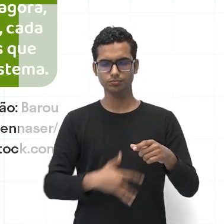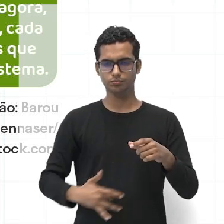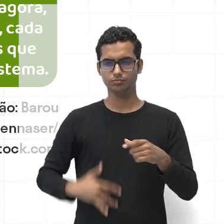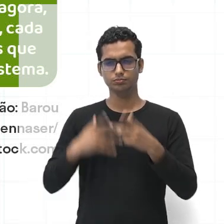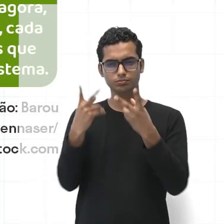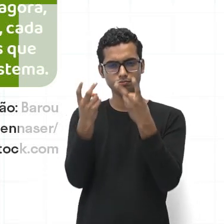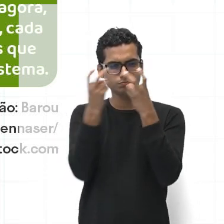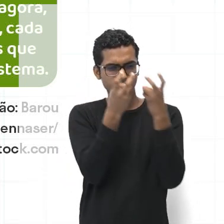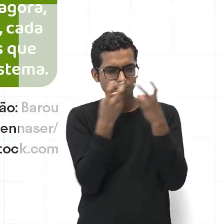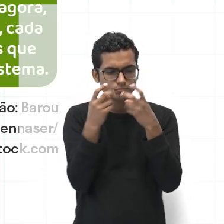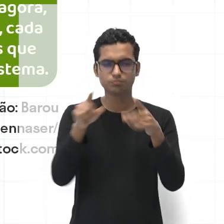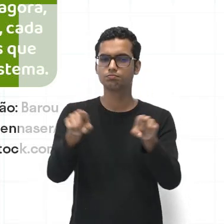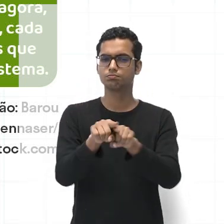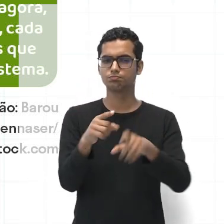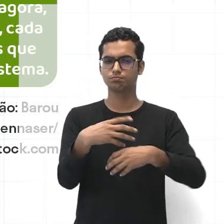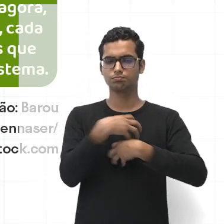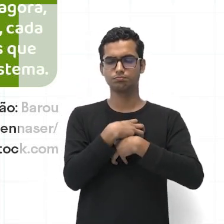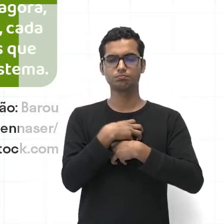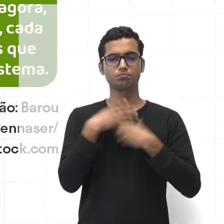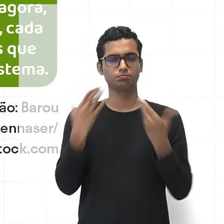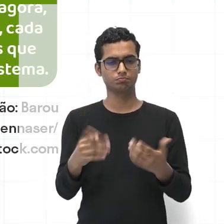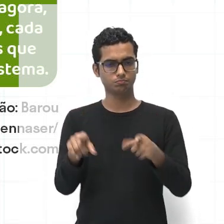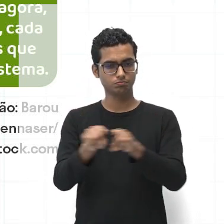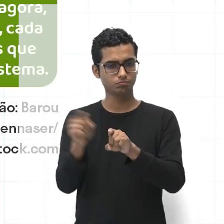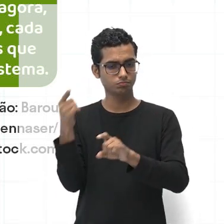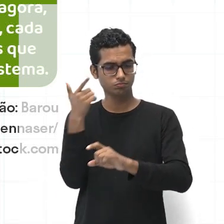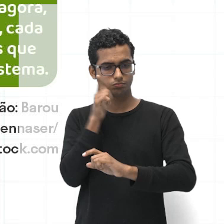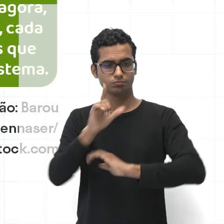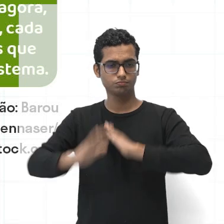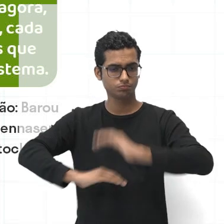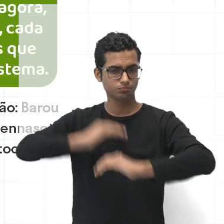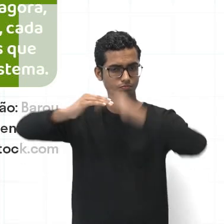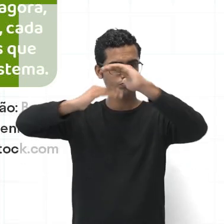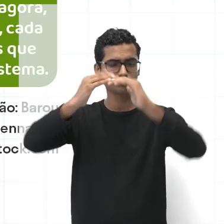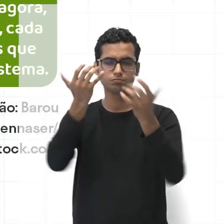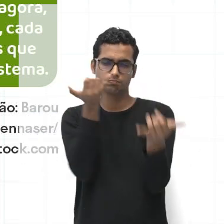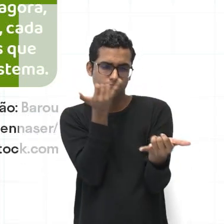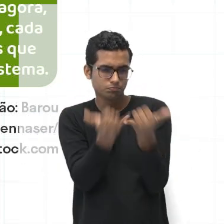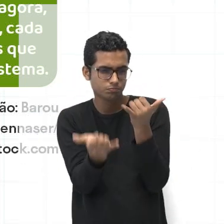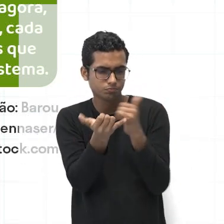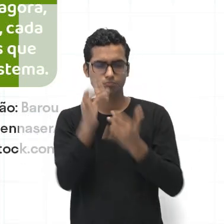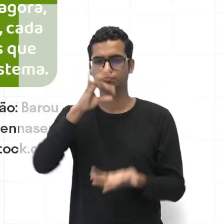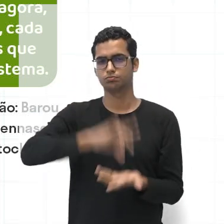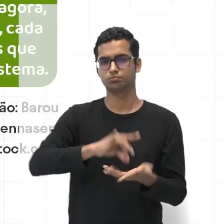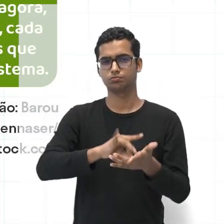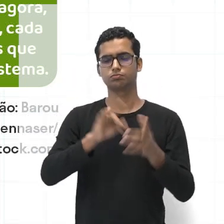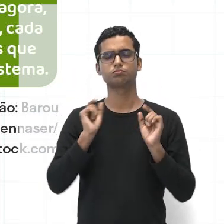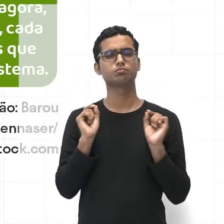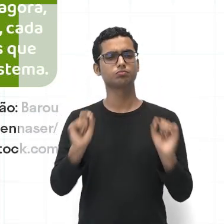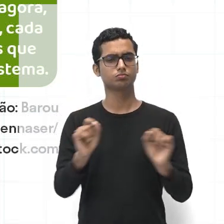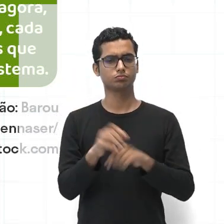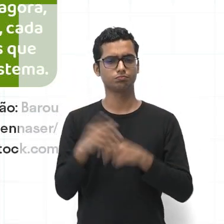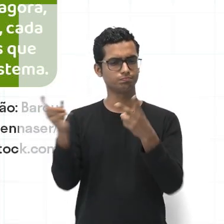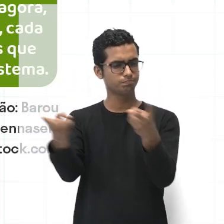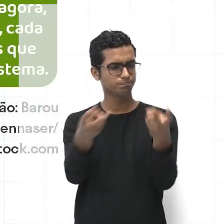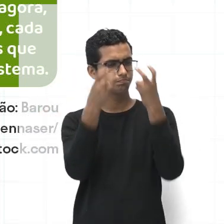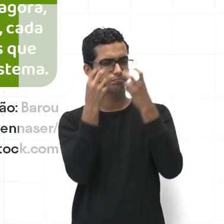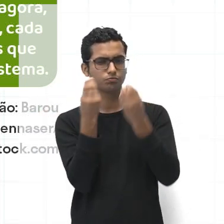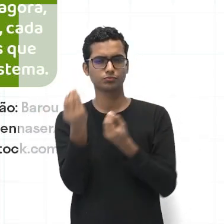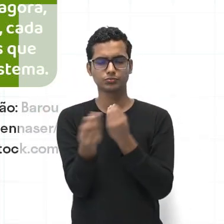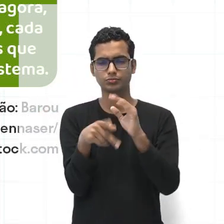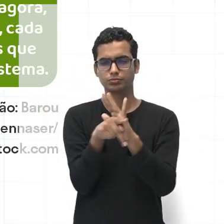E, apesar disso, desempenham função semelhante, que é o quê? Perceber